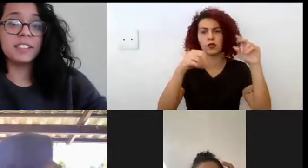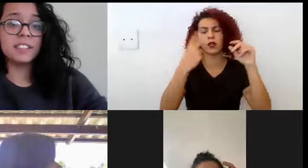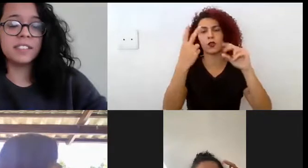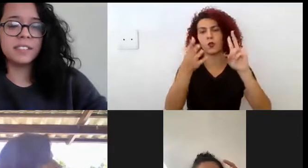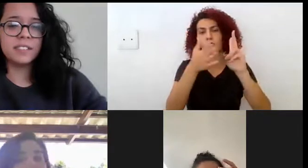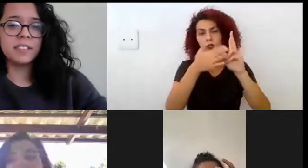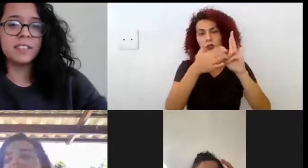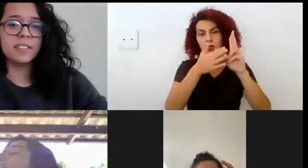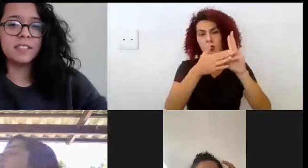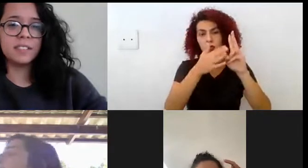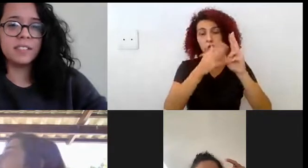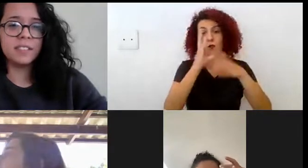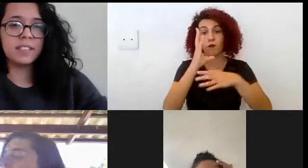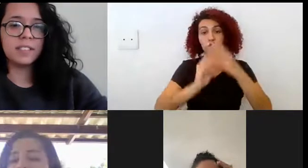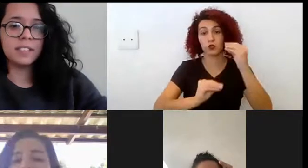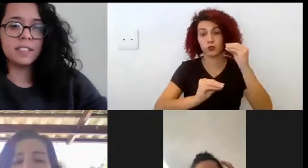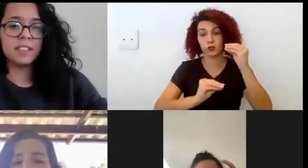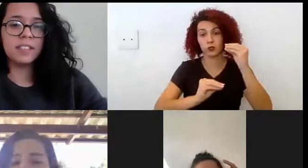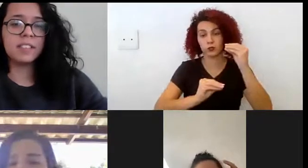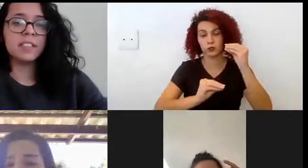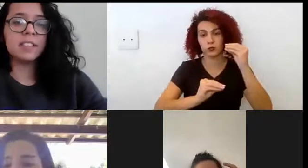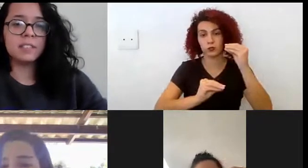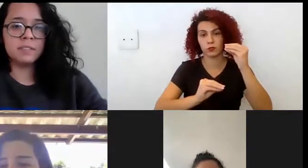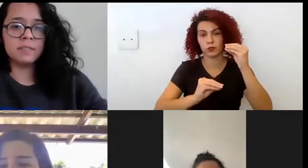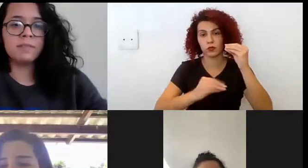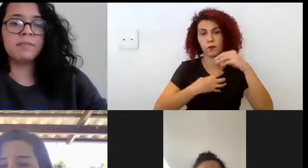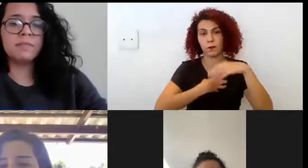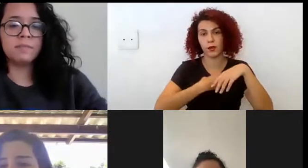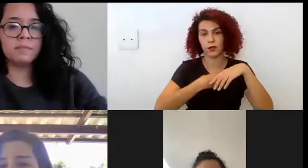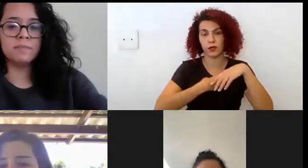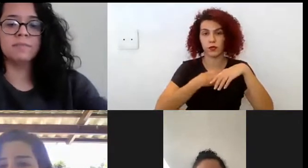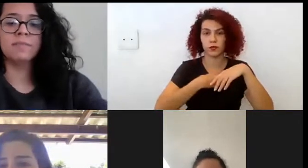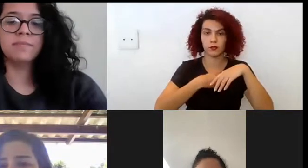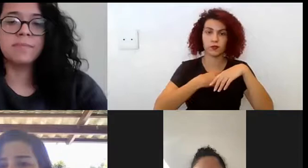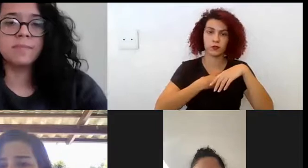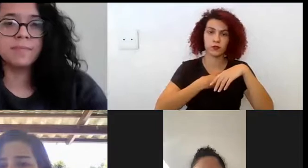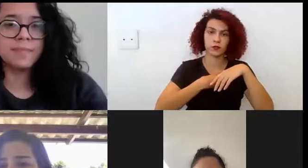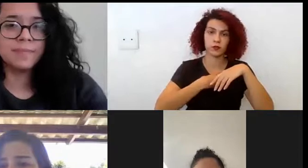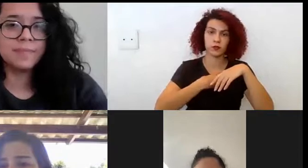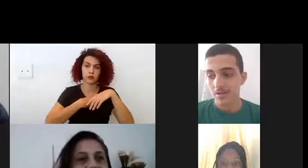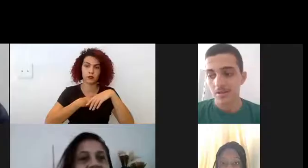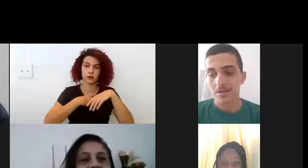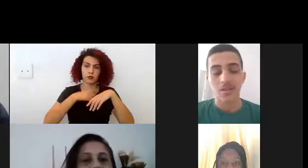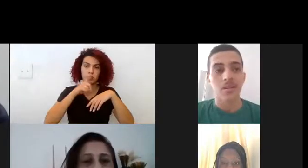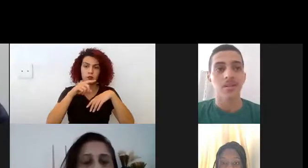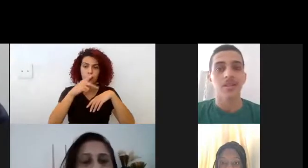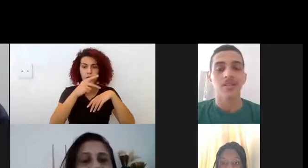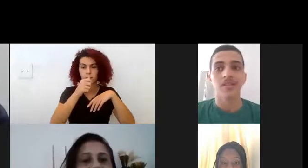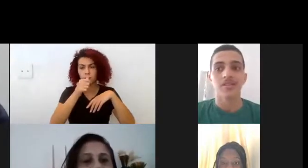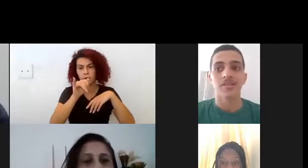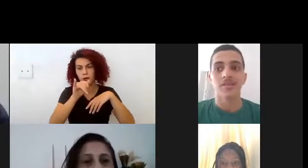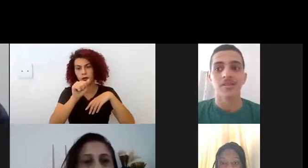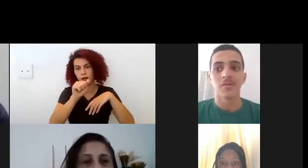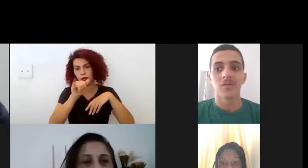o que vieram fugidos lá da do litoral baiano né que são pai as e é